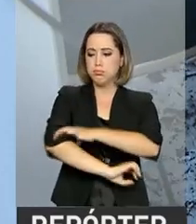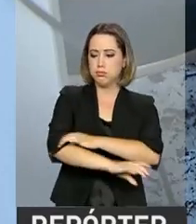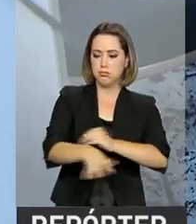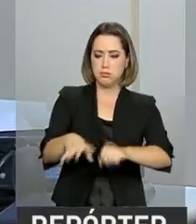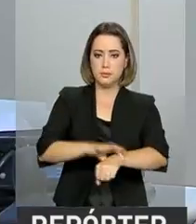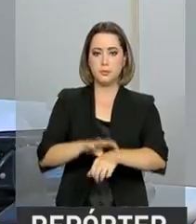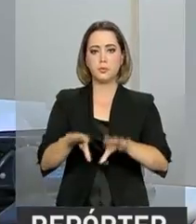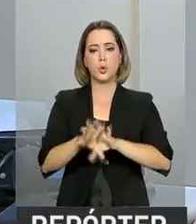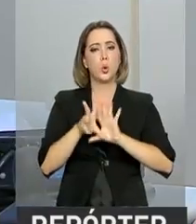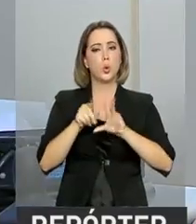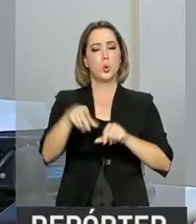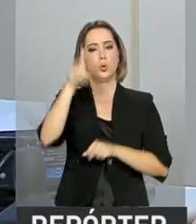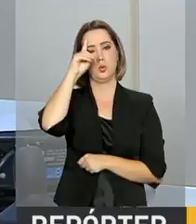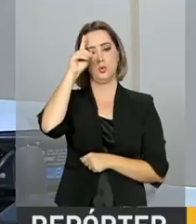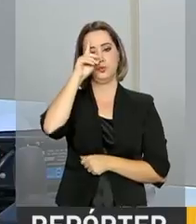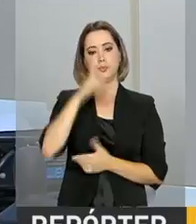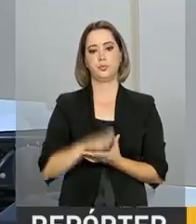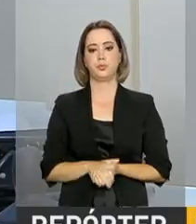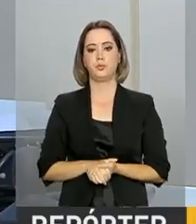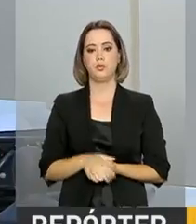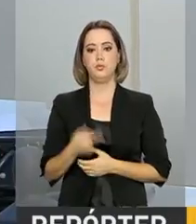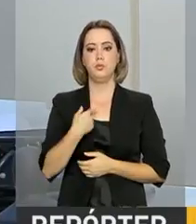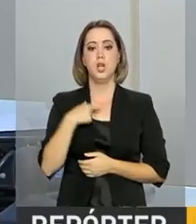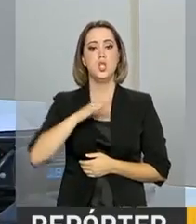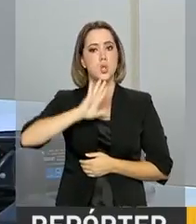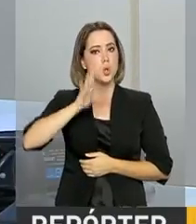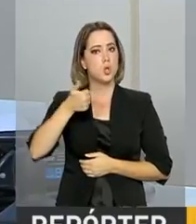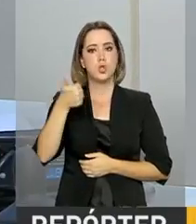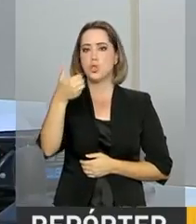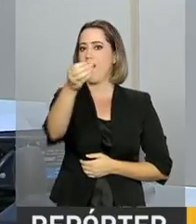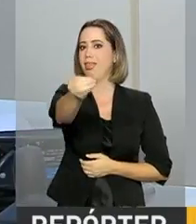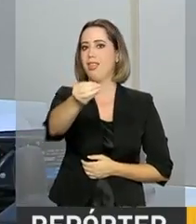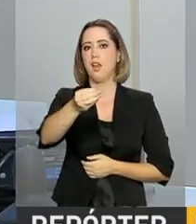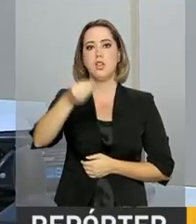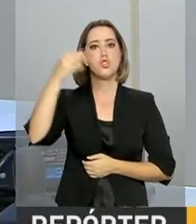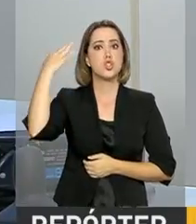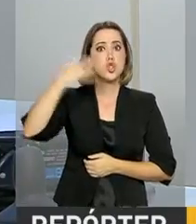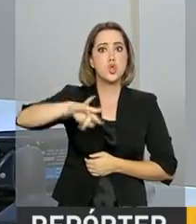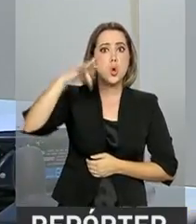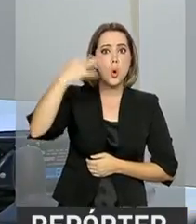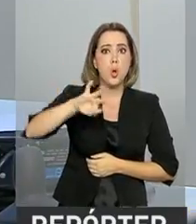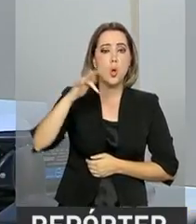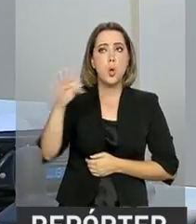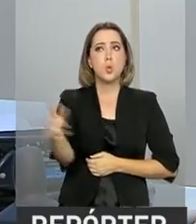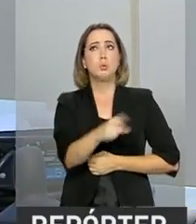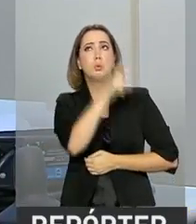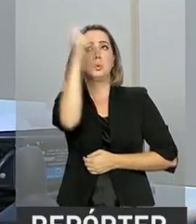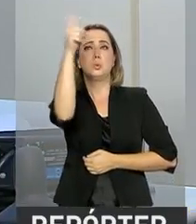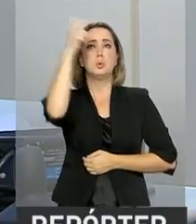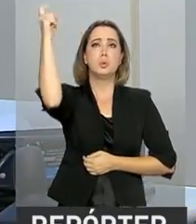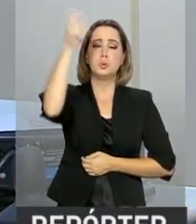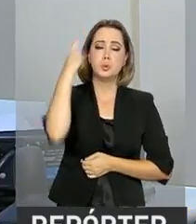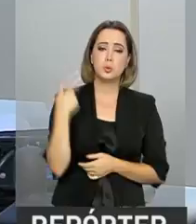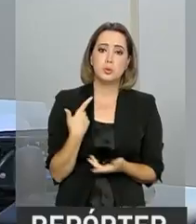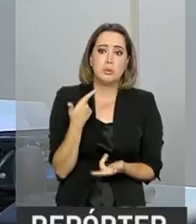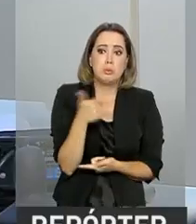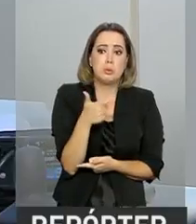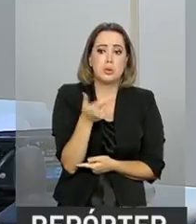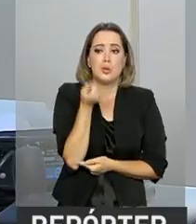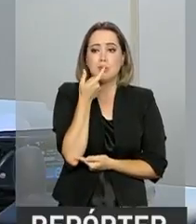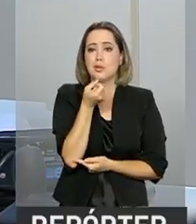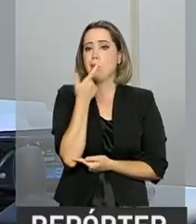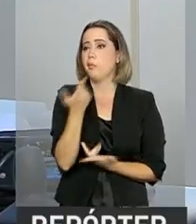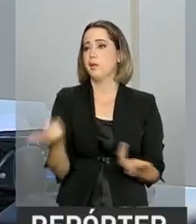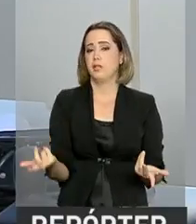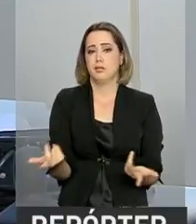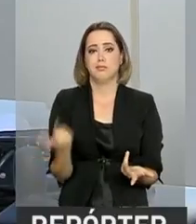inteiro eu já fui a a grau 10 de dor tipo desmaiar de tanta dor né e sem ter medicamento